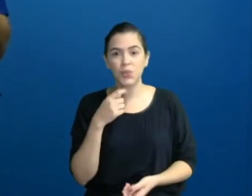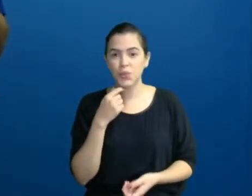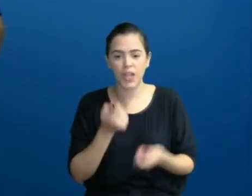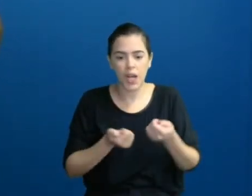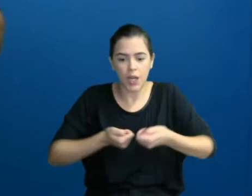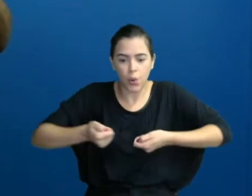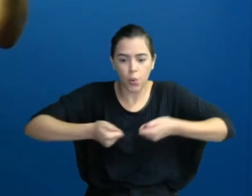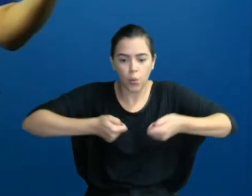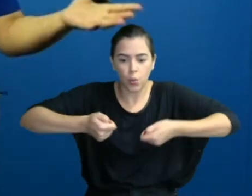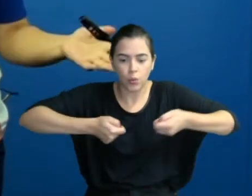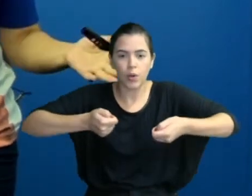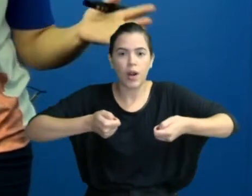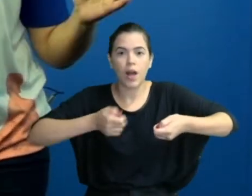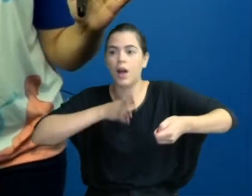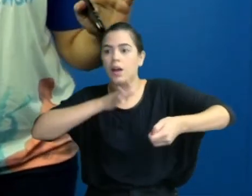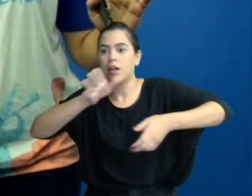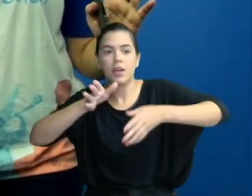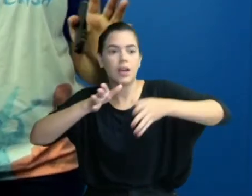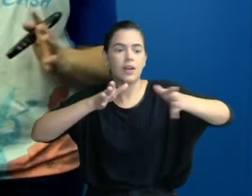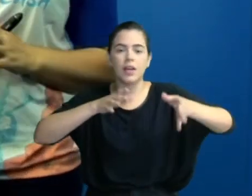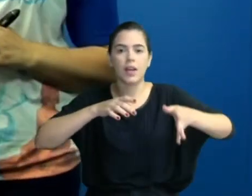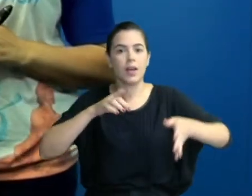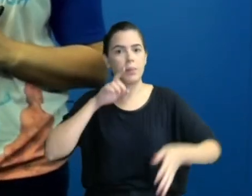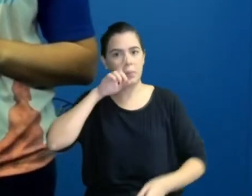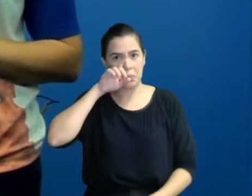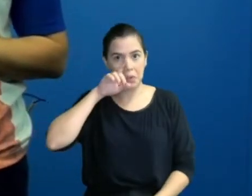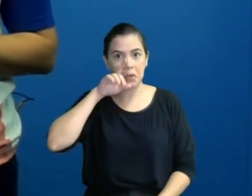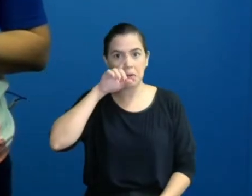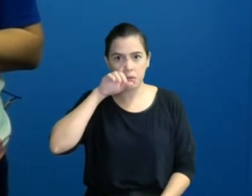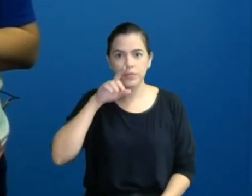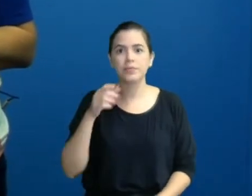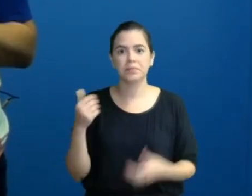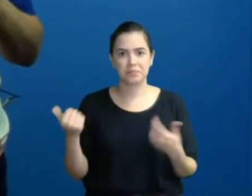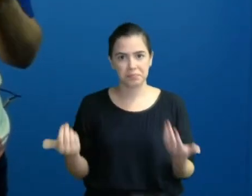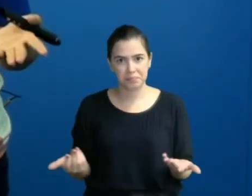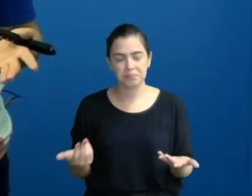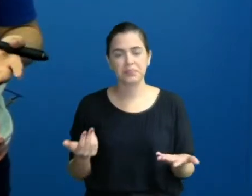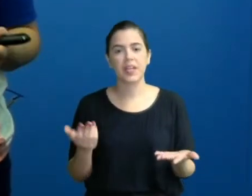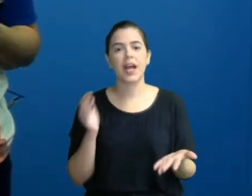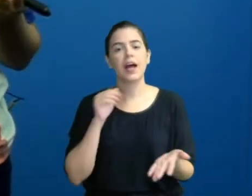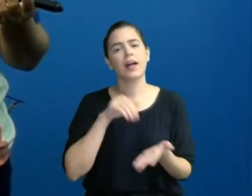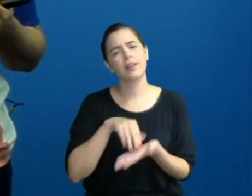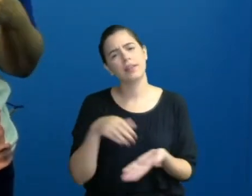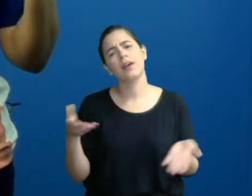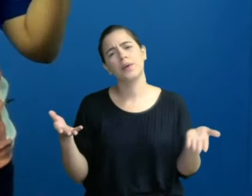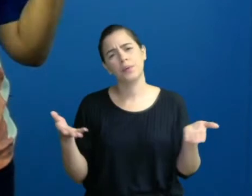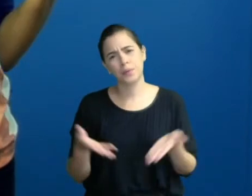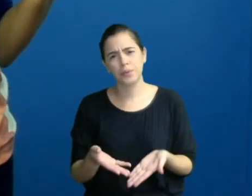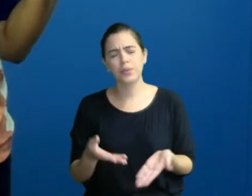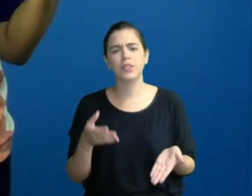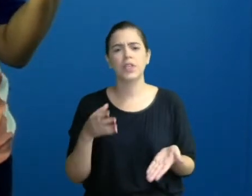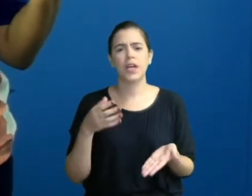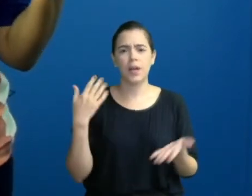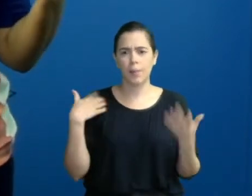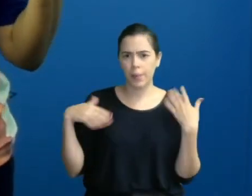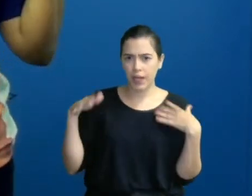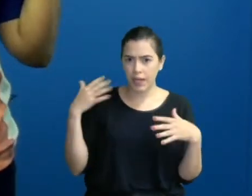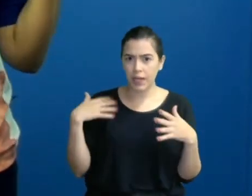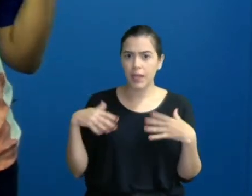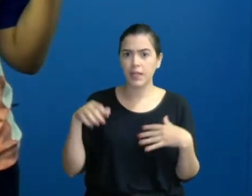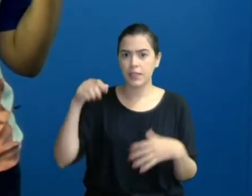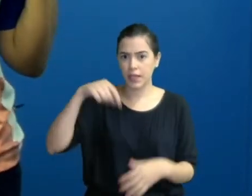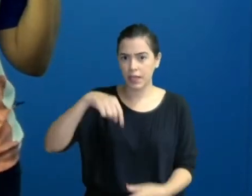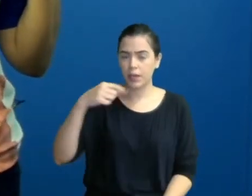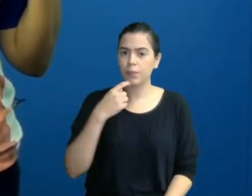né? Não sabia assim para onde ir, era bem perigoso, né? Andar de balão. E até hoje em dia, por exemplo, a gente tem passeio de balão